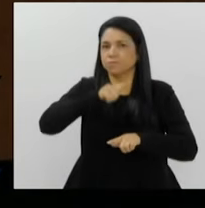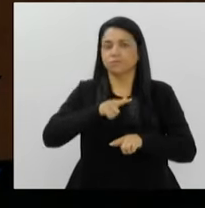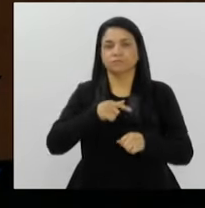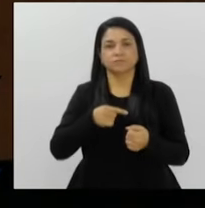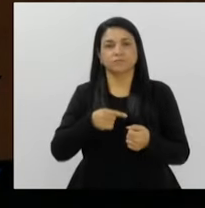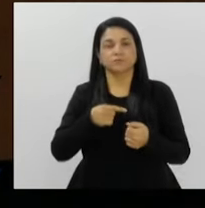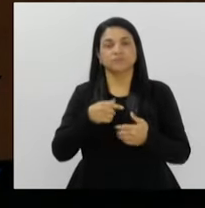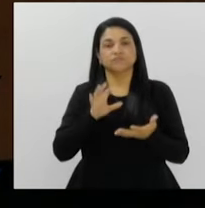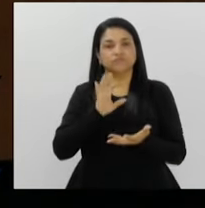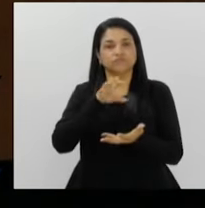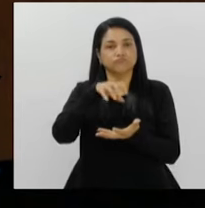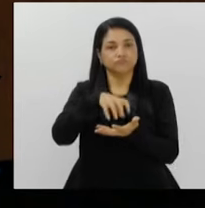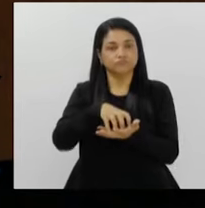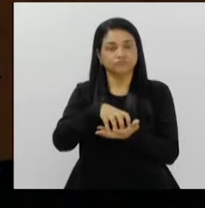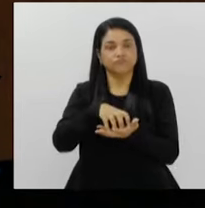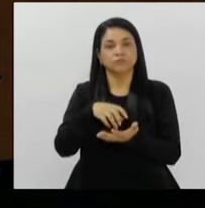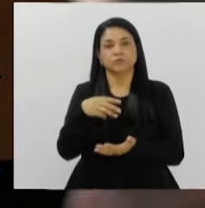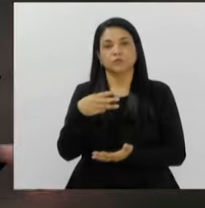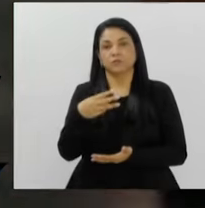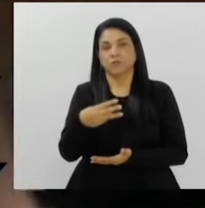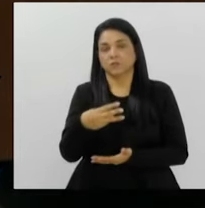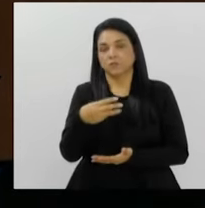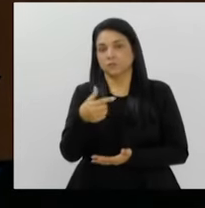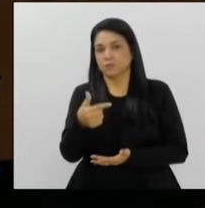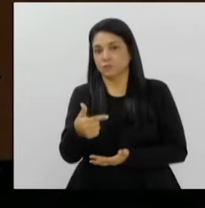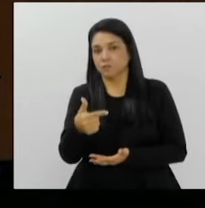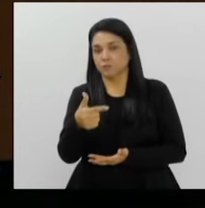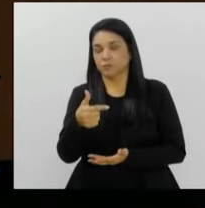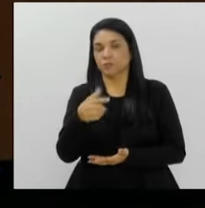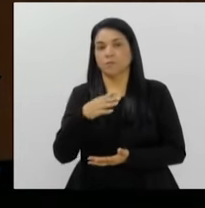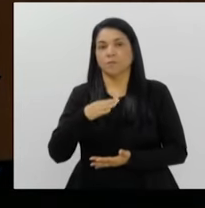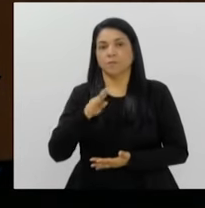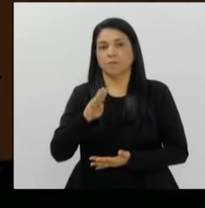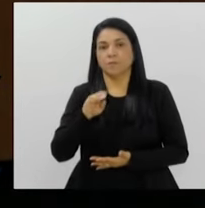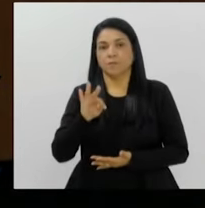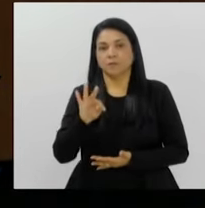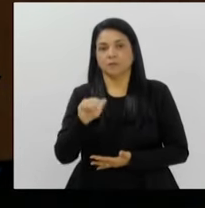no batalhão do 32º Batalhão de Polícia Militar, com o Coronel Aredes,